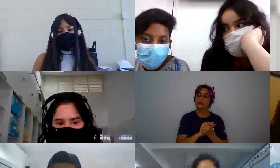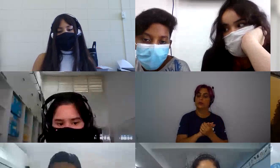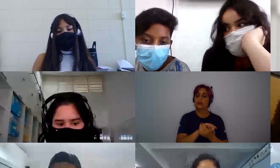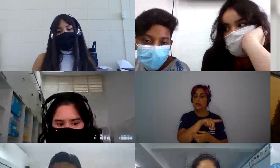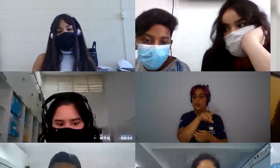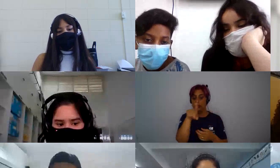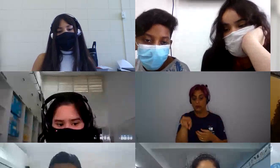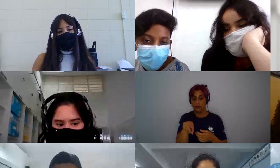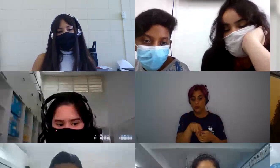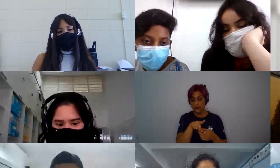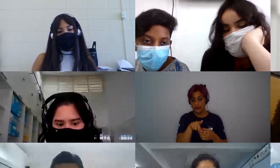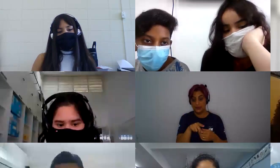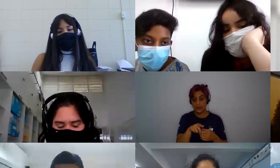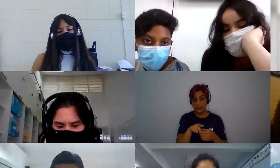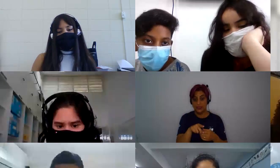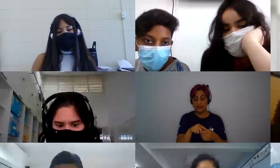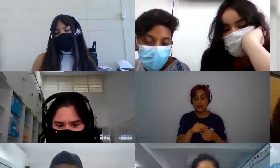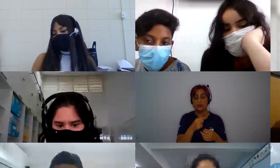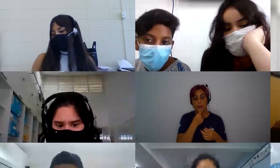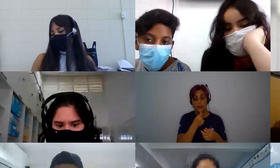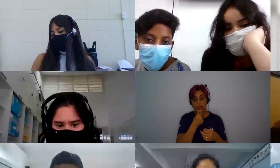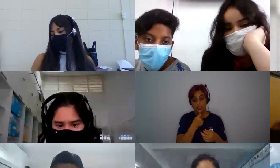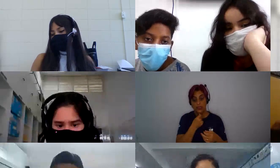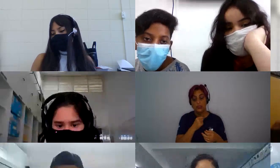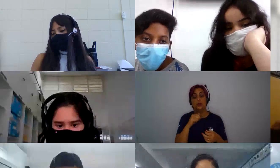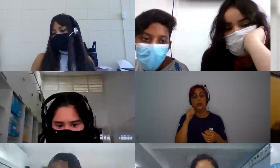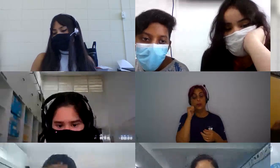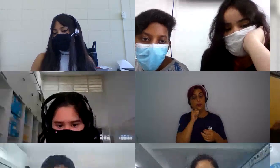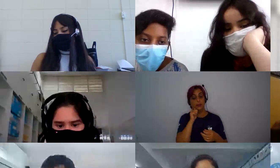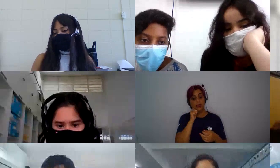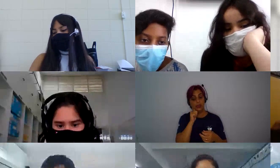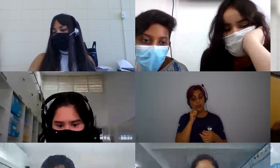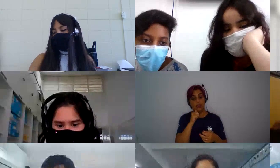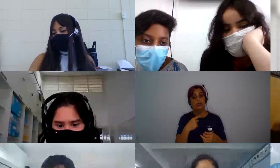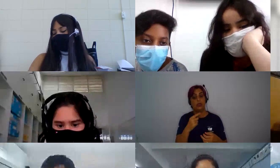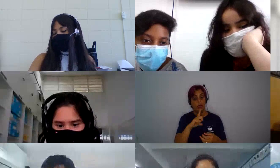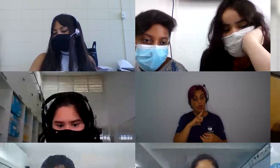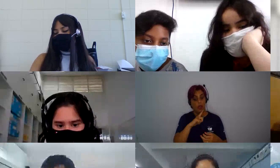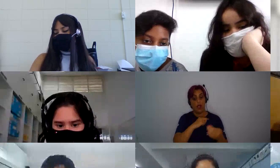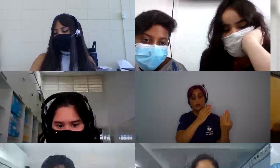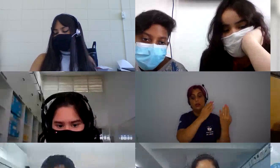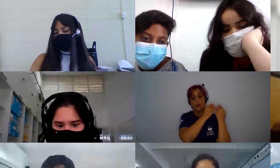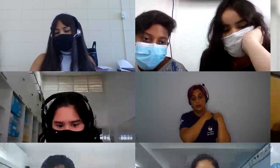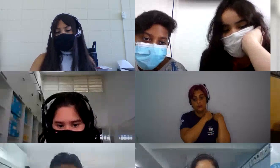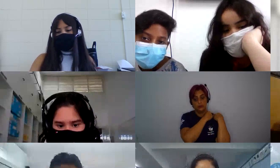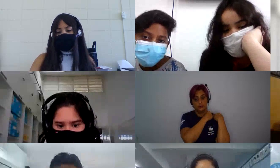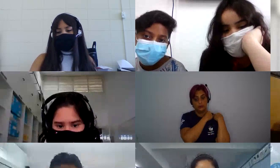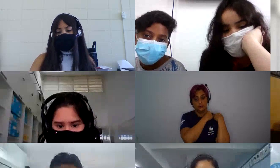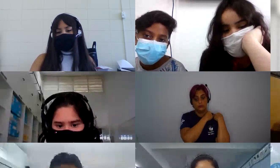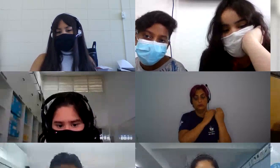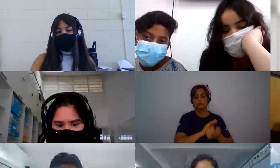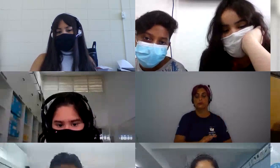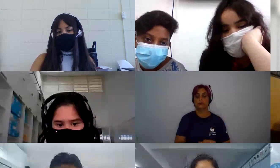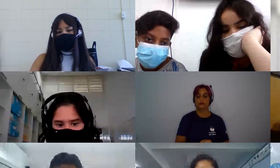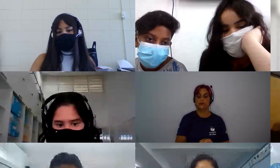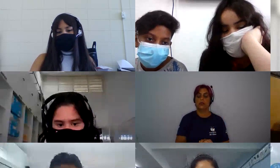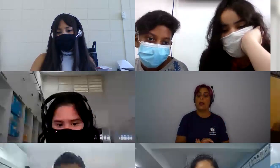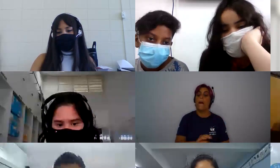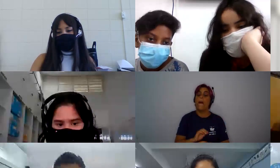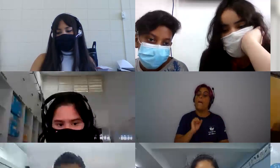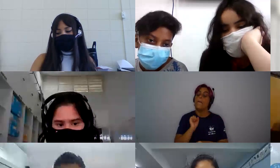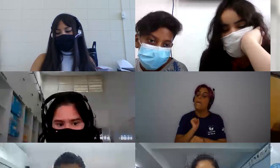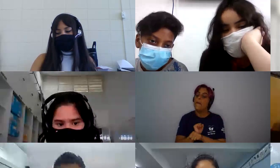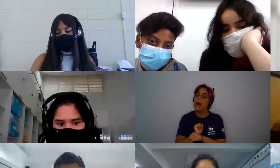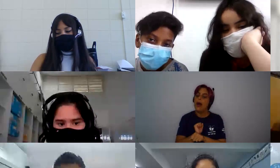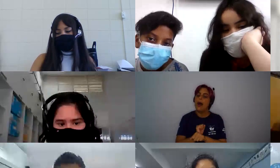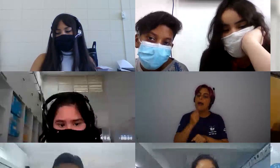vocês dois têm papel, ou seja, vocês meninos e vocês meninas, de conversarem sobre isso. Para com essa ideia de